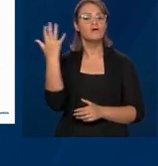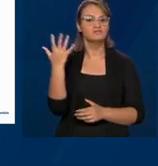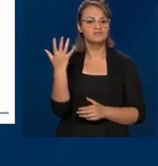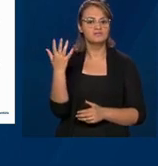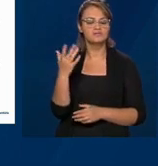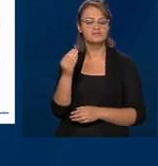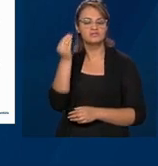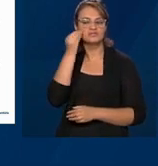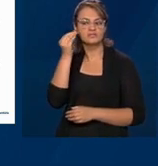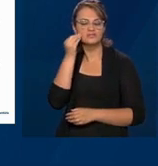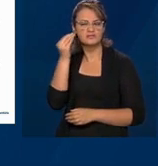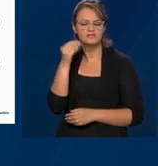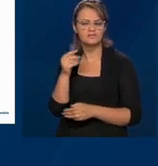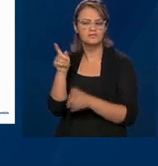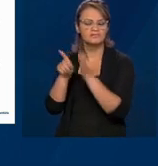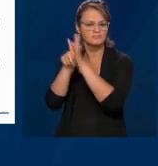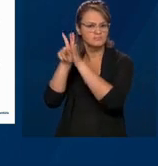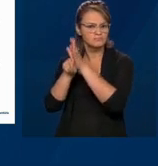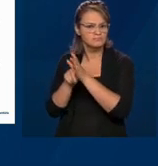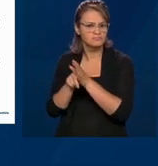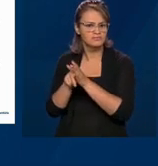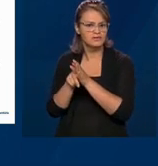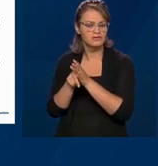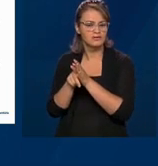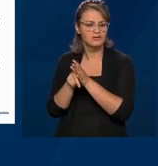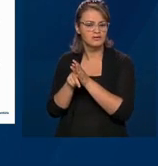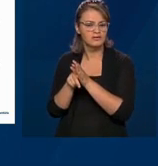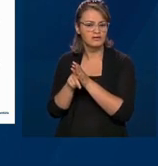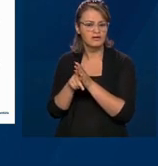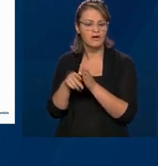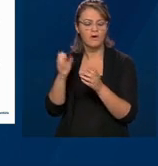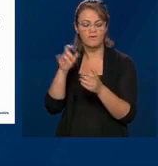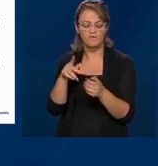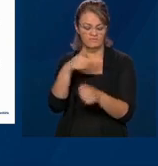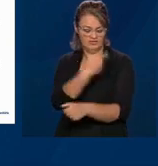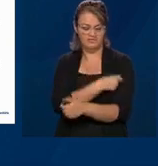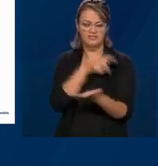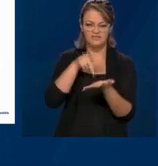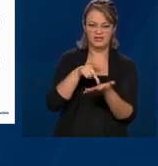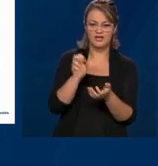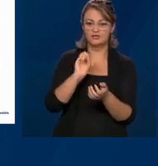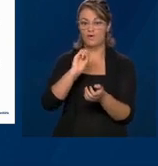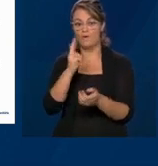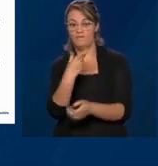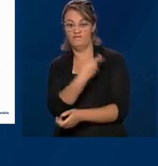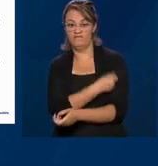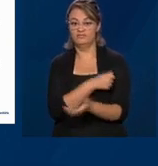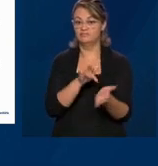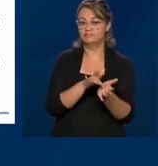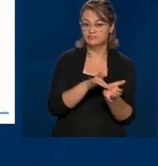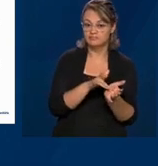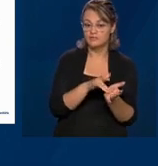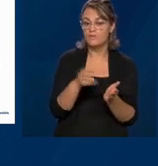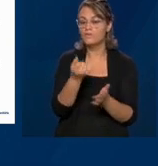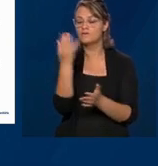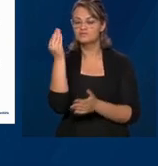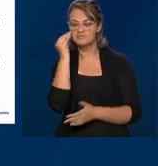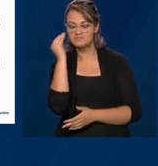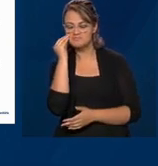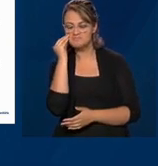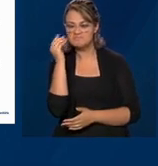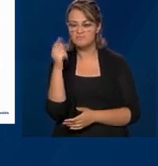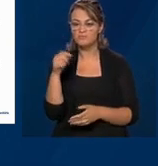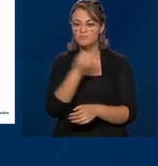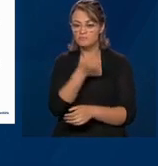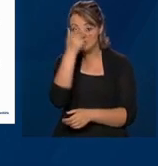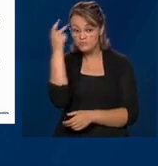estudo por centro e por braço placebo e vacinado. O número de participantes